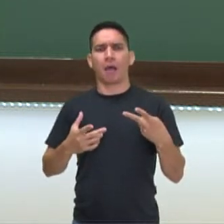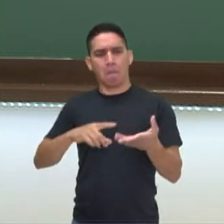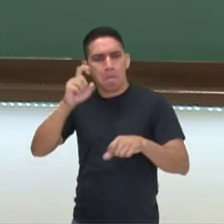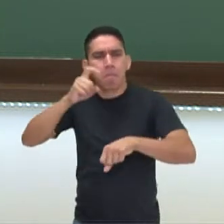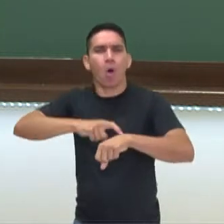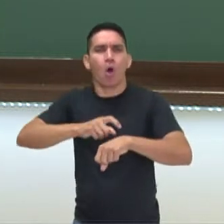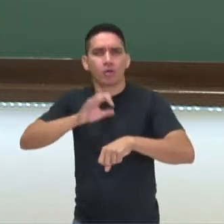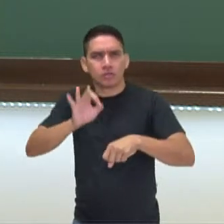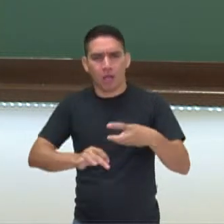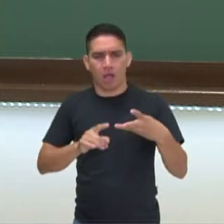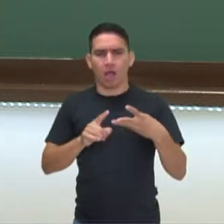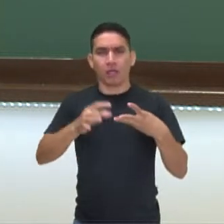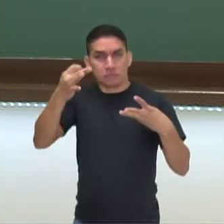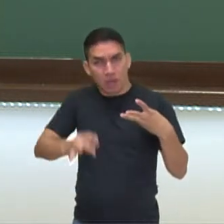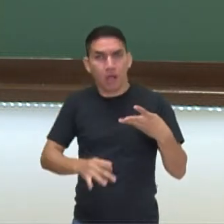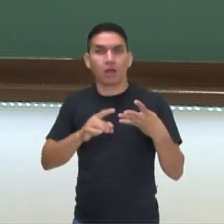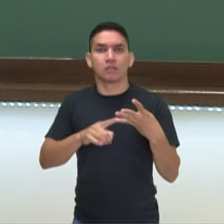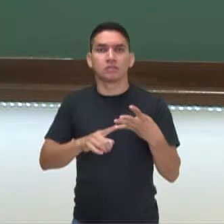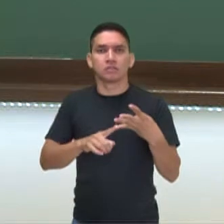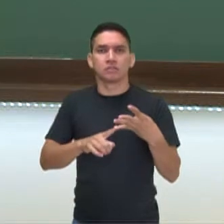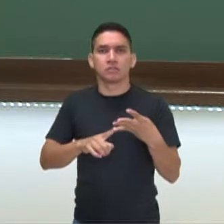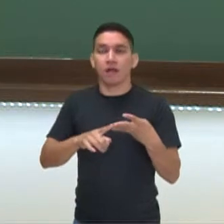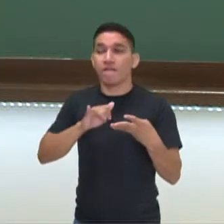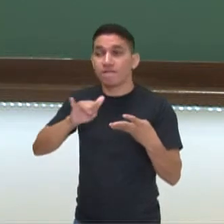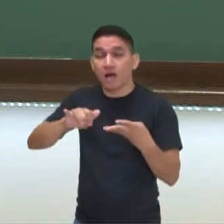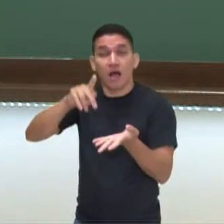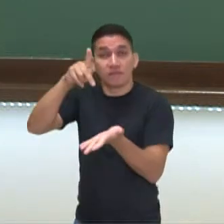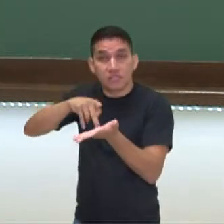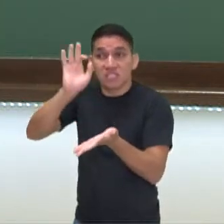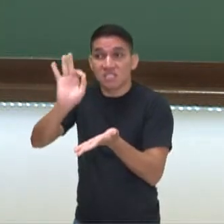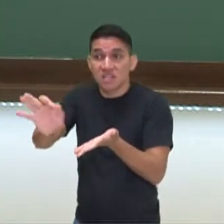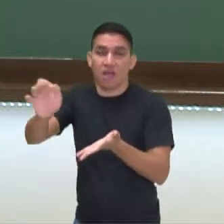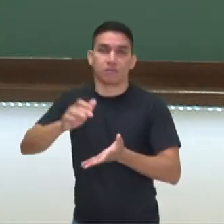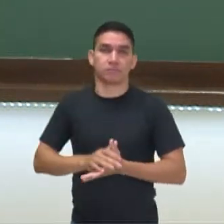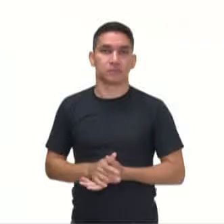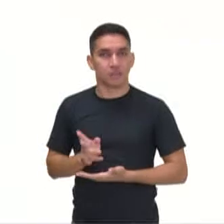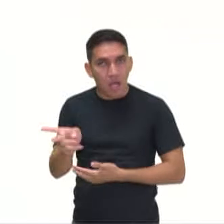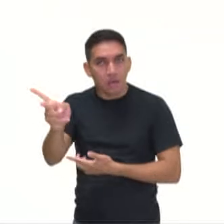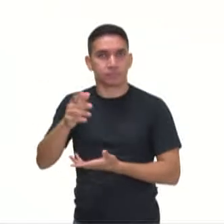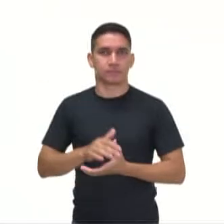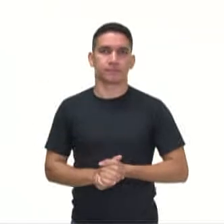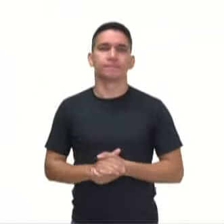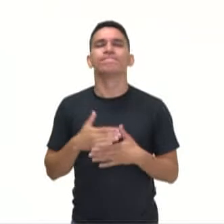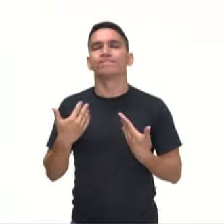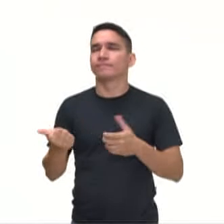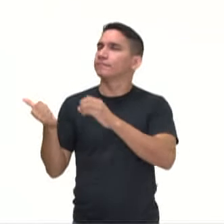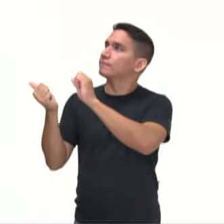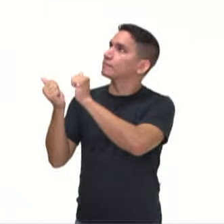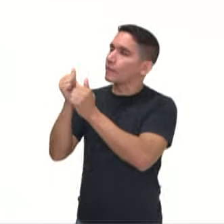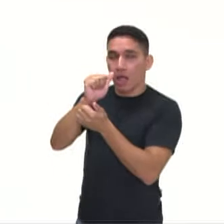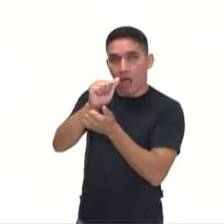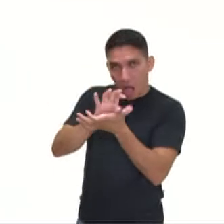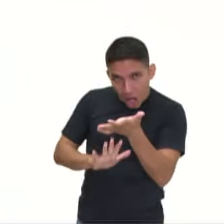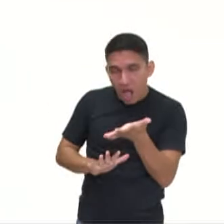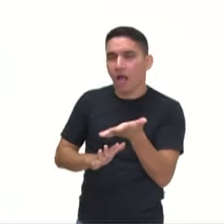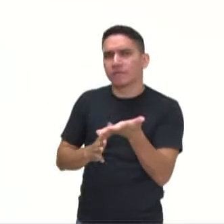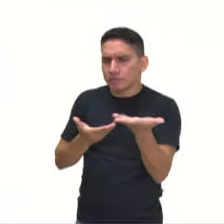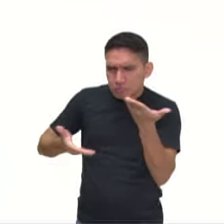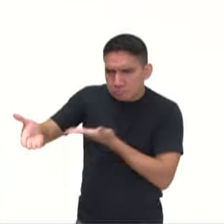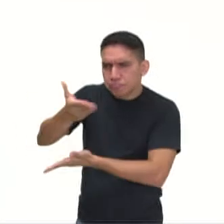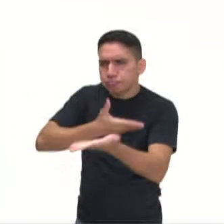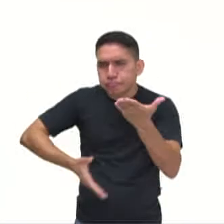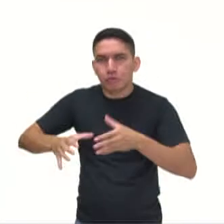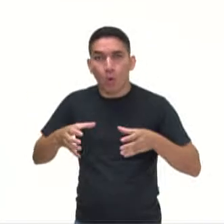pontual, e ser, né, não faltar com a verdade, são os pilares do nosso compromisso. Uma atividade escolar em equipe, né,